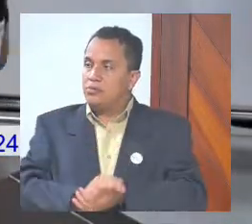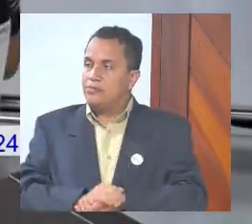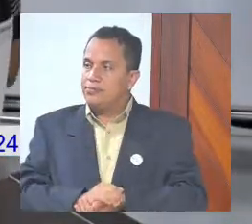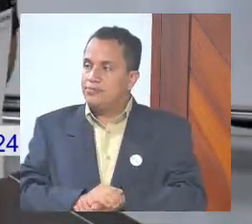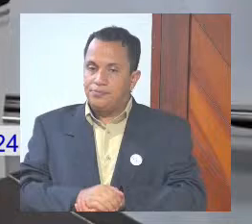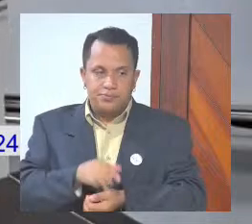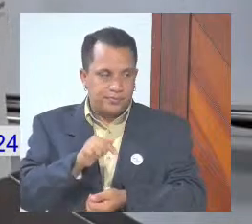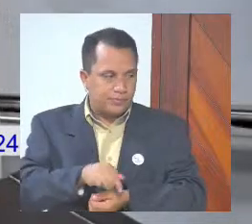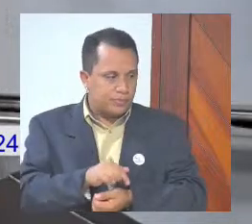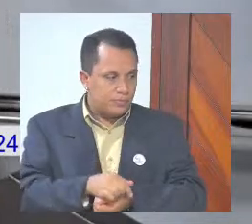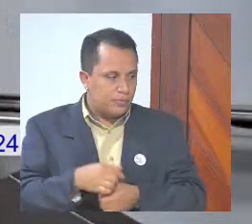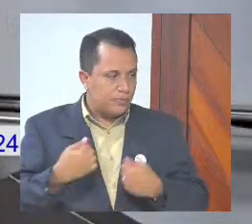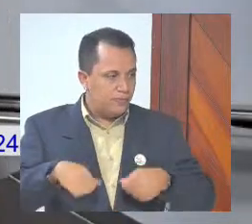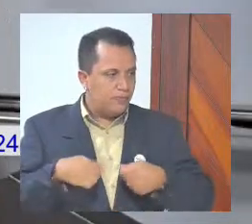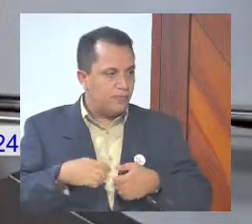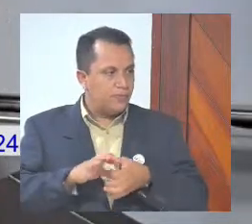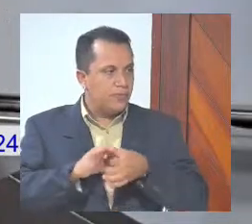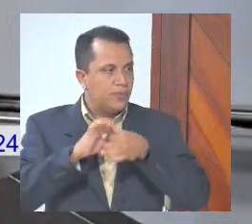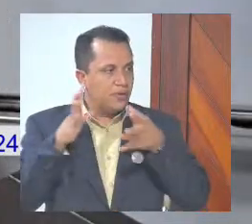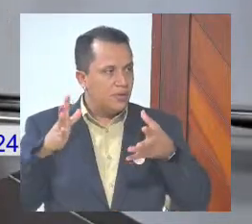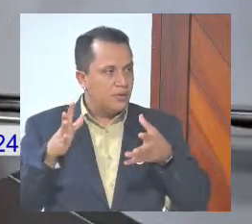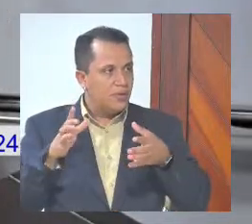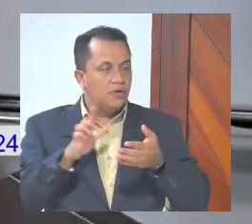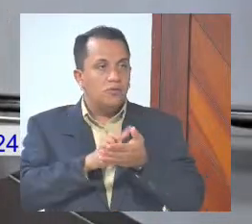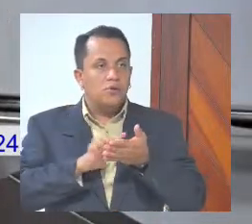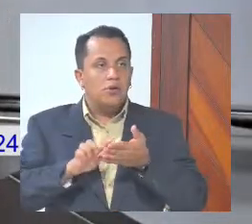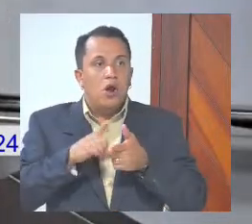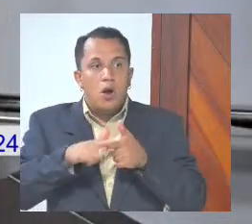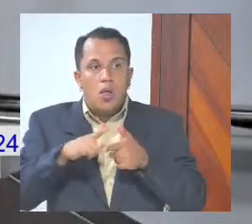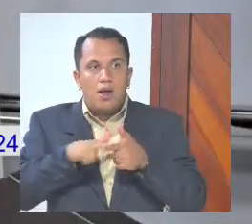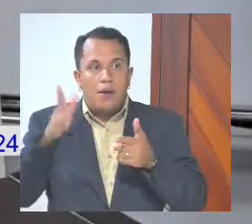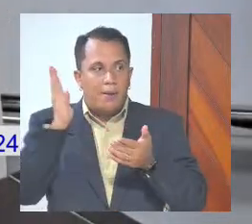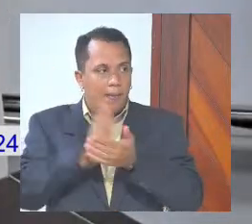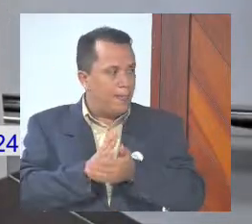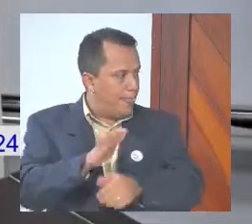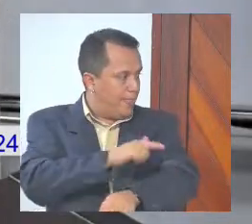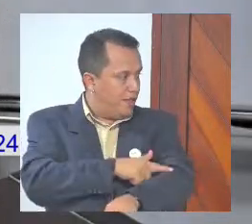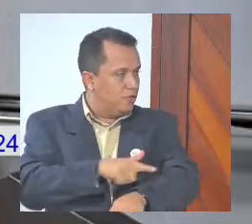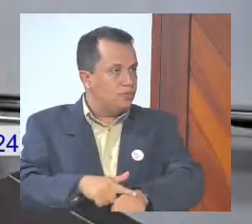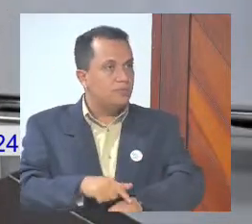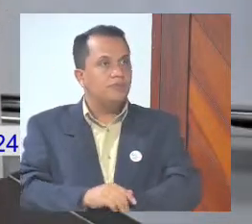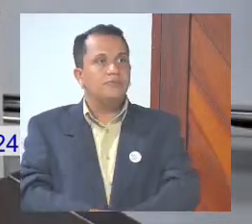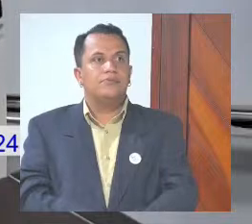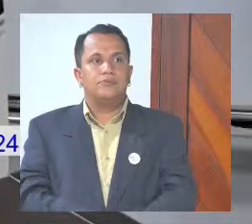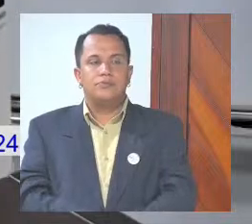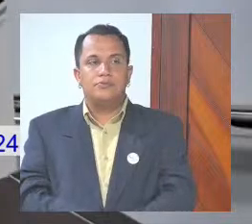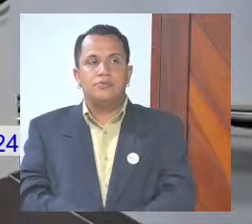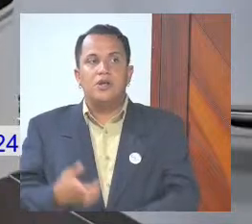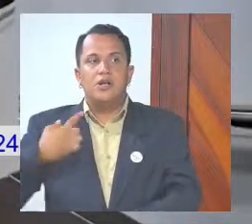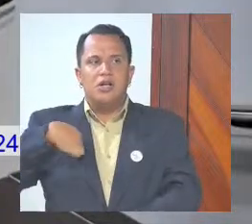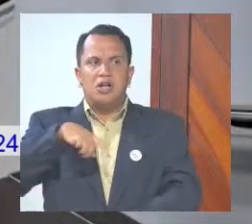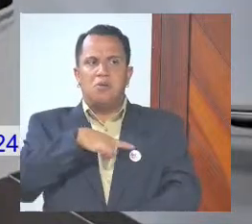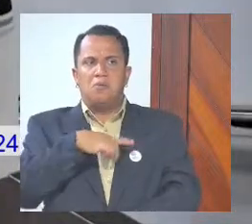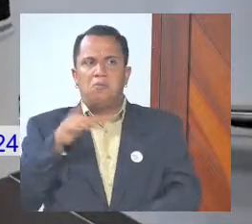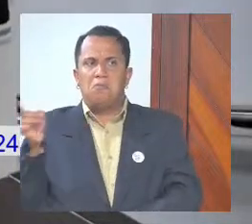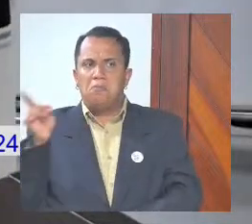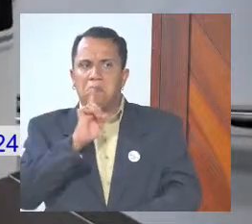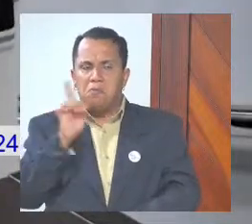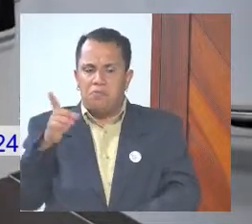É aqui que tem que ser solucionado o problema da educação. Nós não